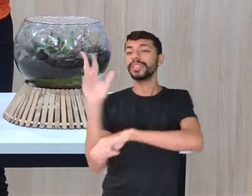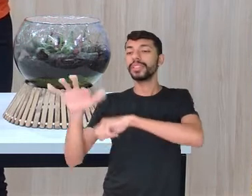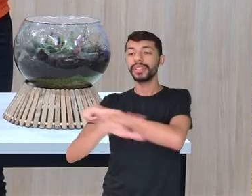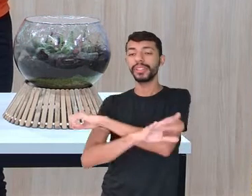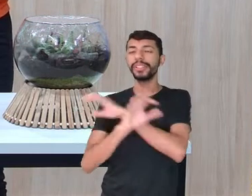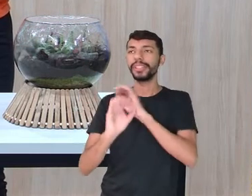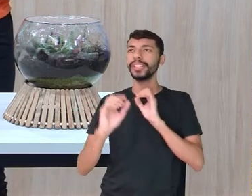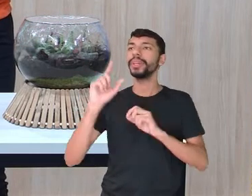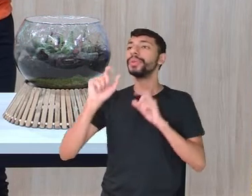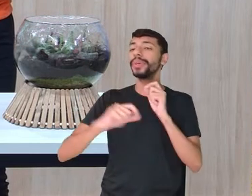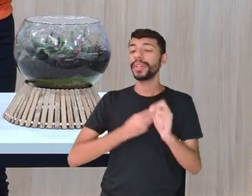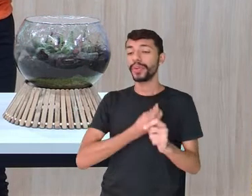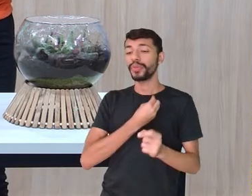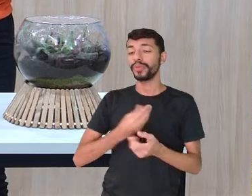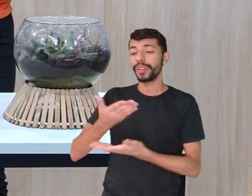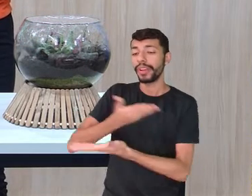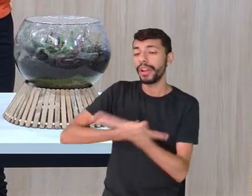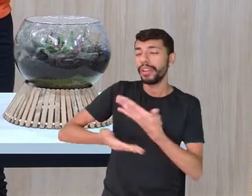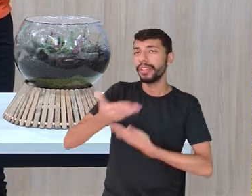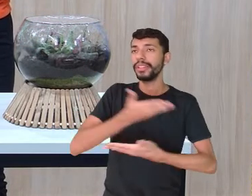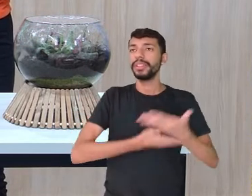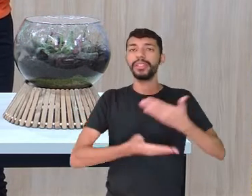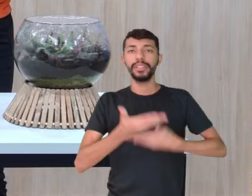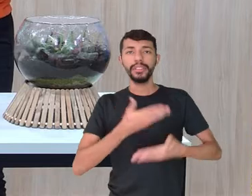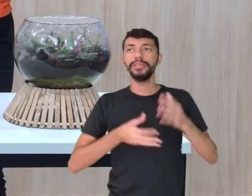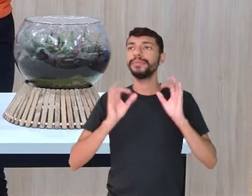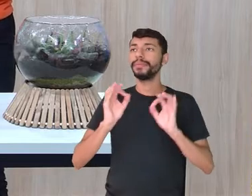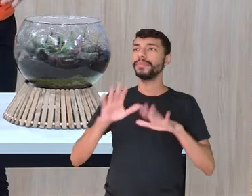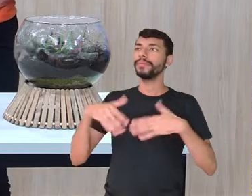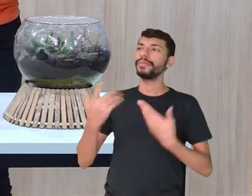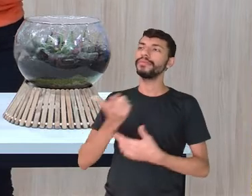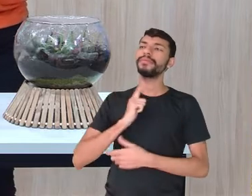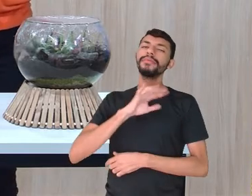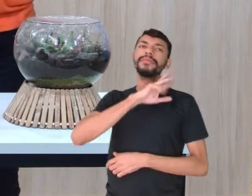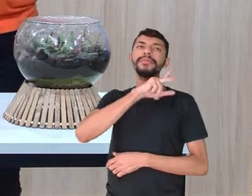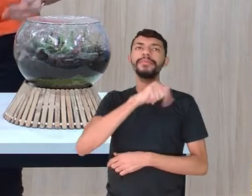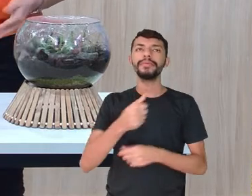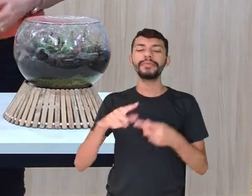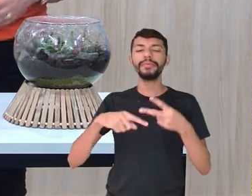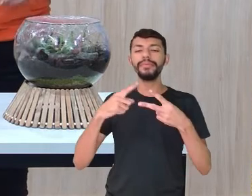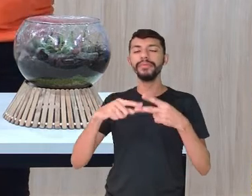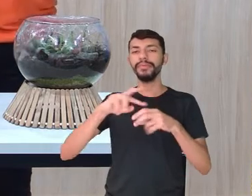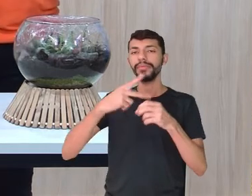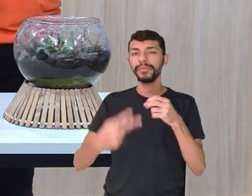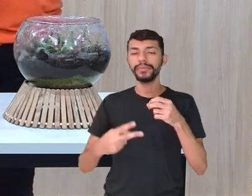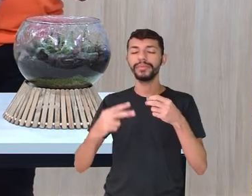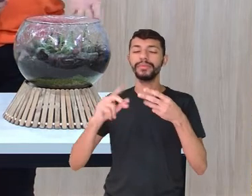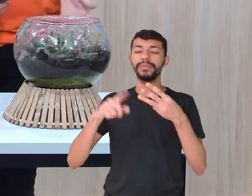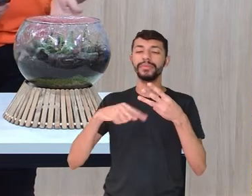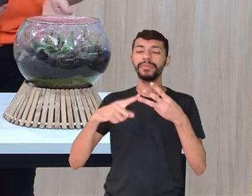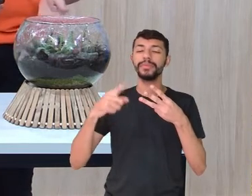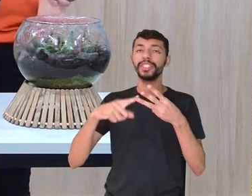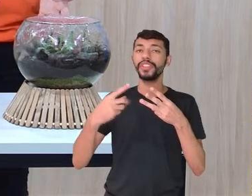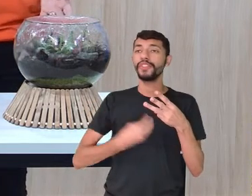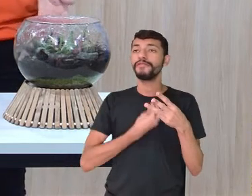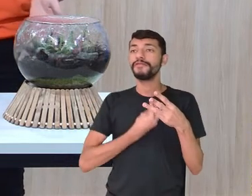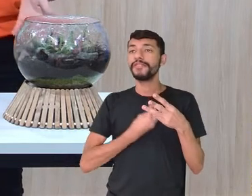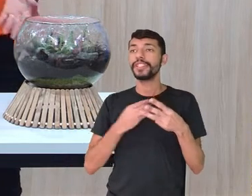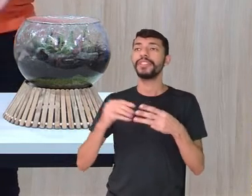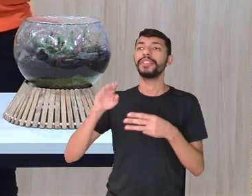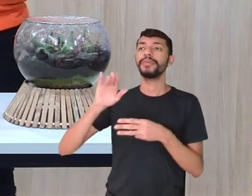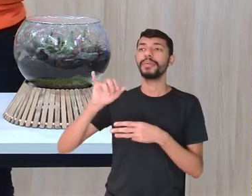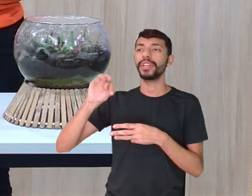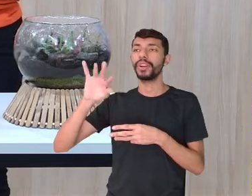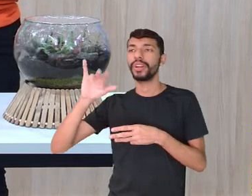seres interagindo um com o outro. Então, animais, vegetais, seres vivos, os seres bióticos,